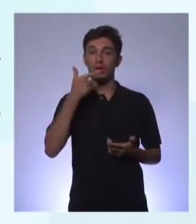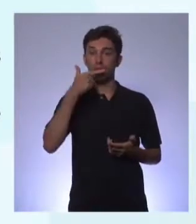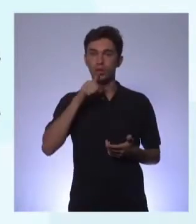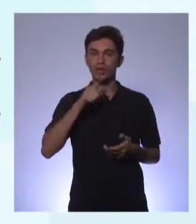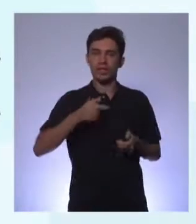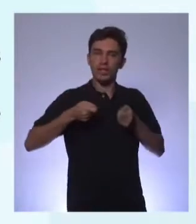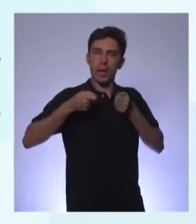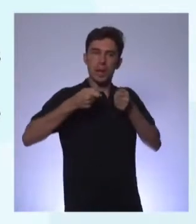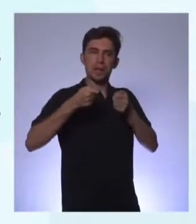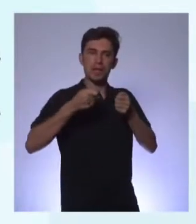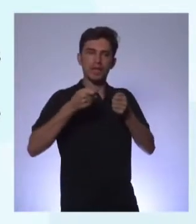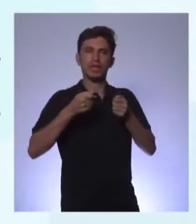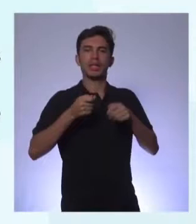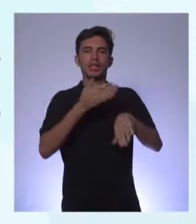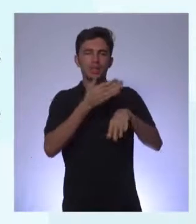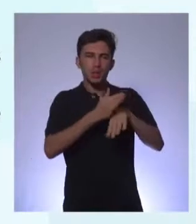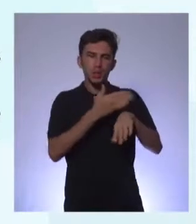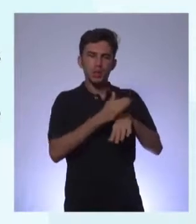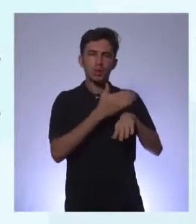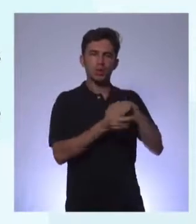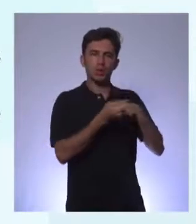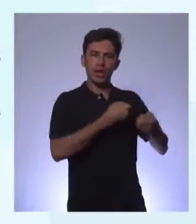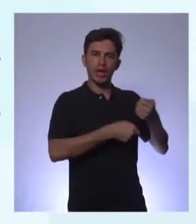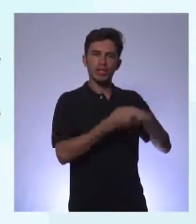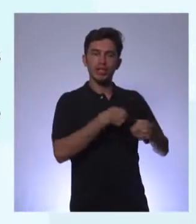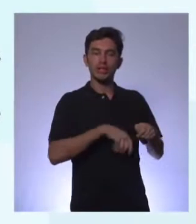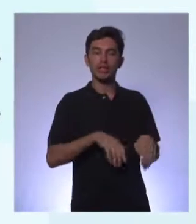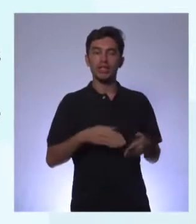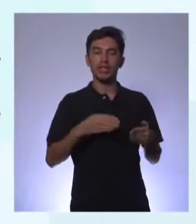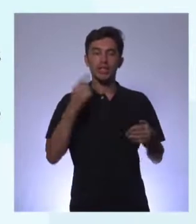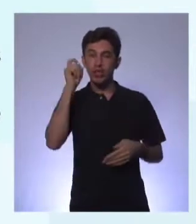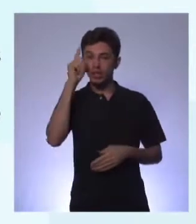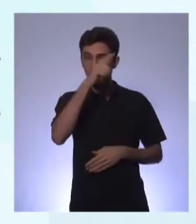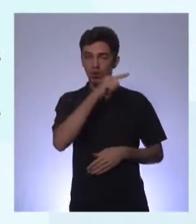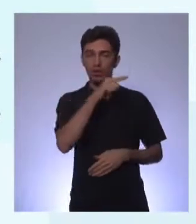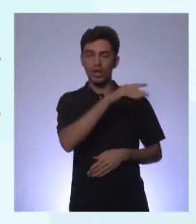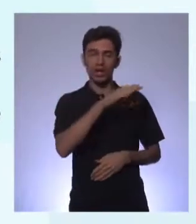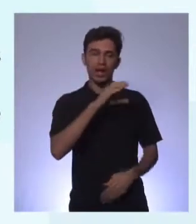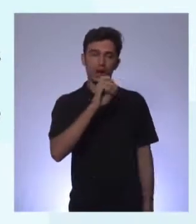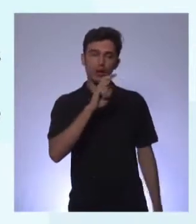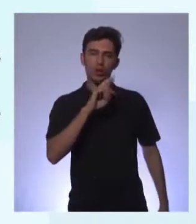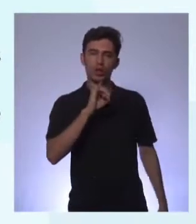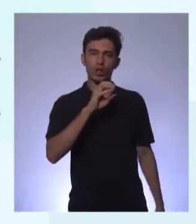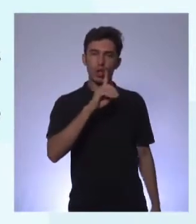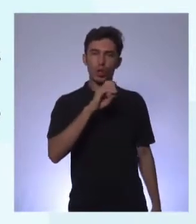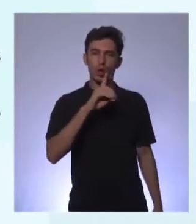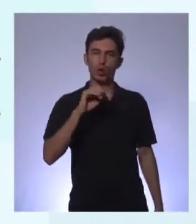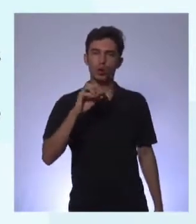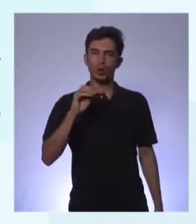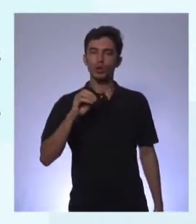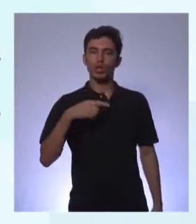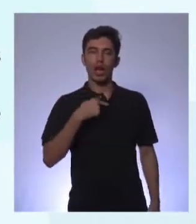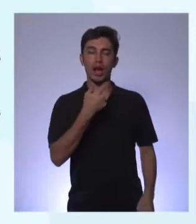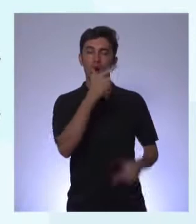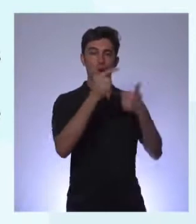manter ali o mercantilismo? Dificultar o acesso dos criollos aos altos cargos, porque esses